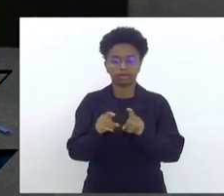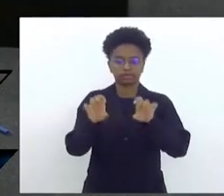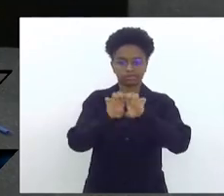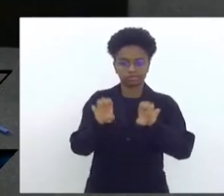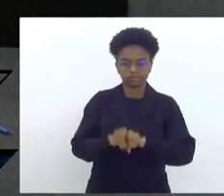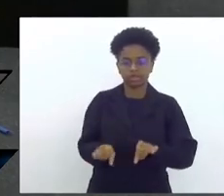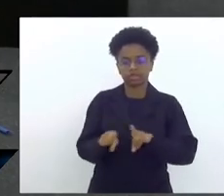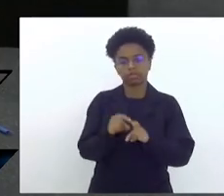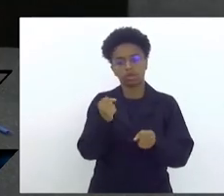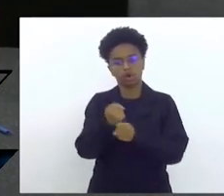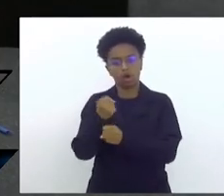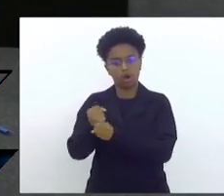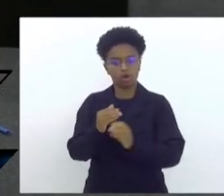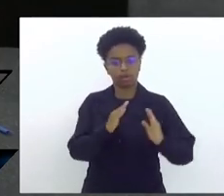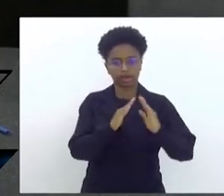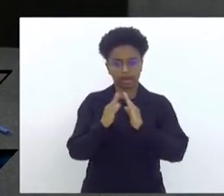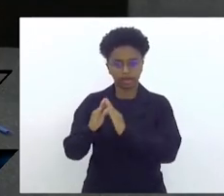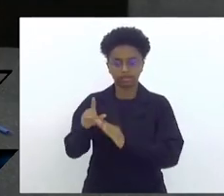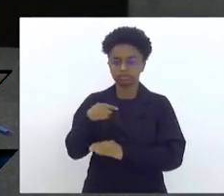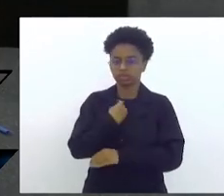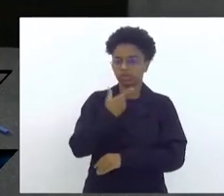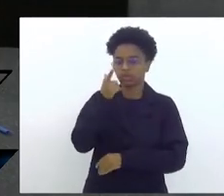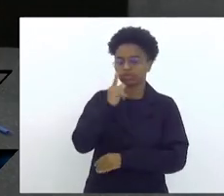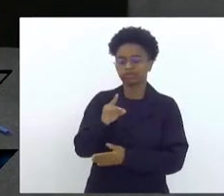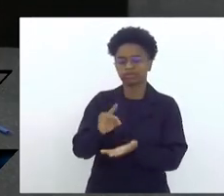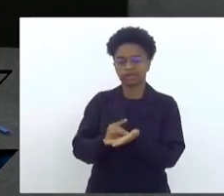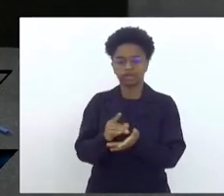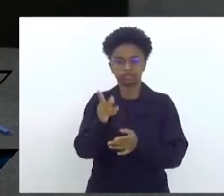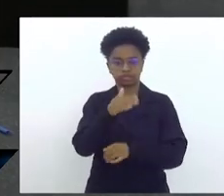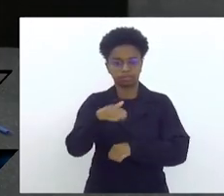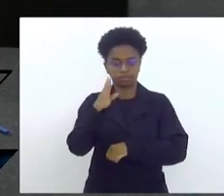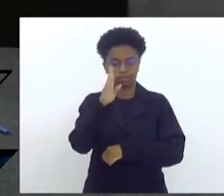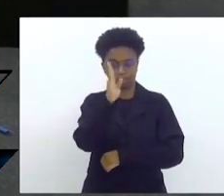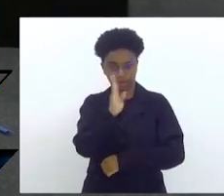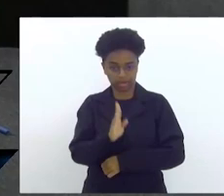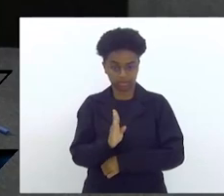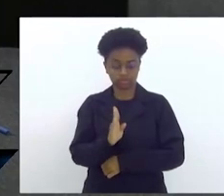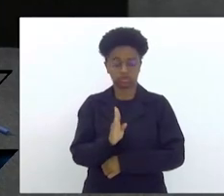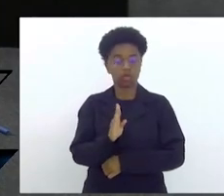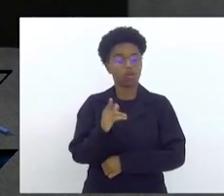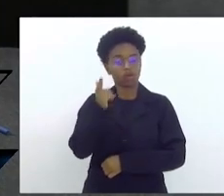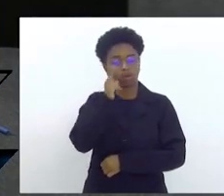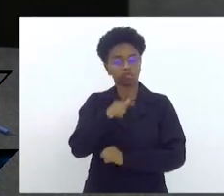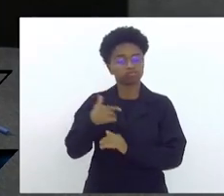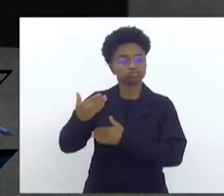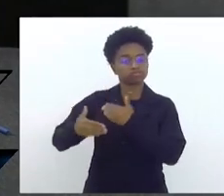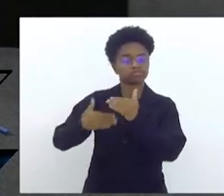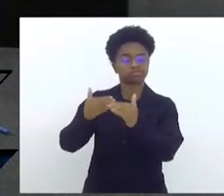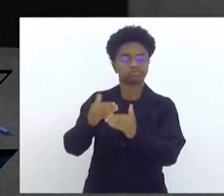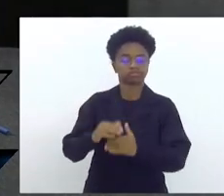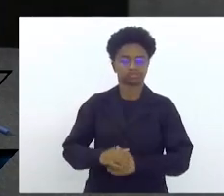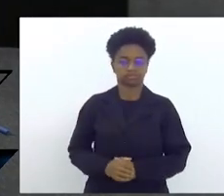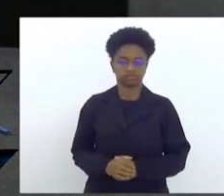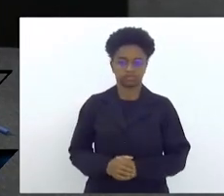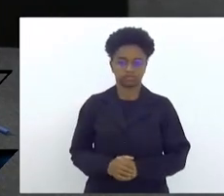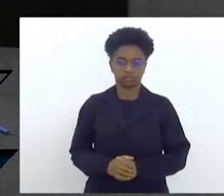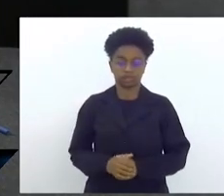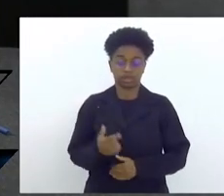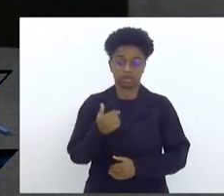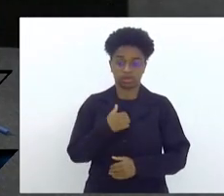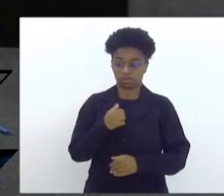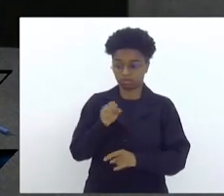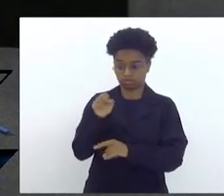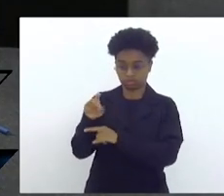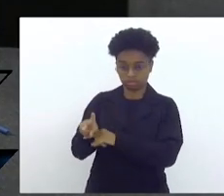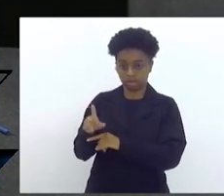habita mais para que a gente possa colocar esse país novamente no rumo do desenvolvimento eu estive em